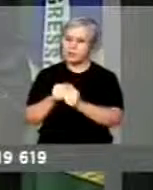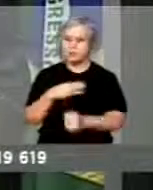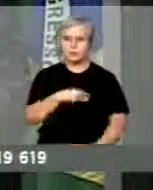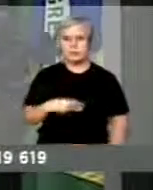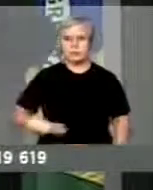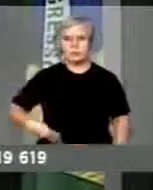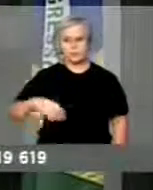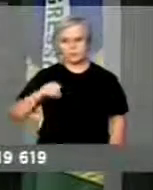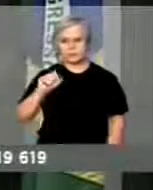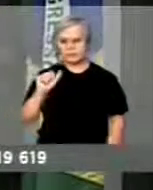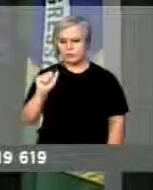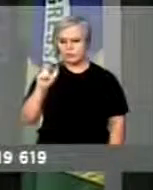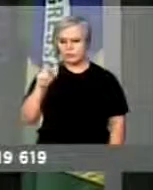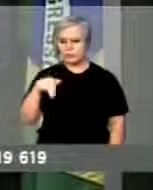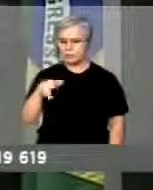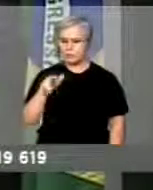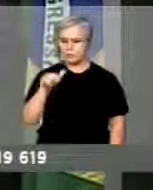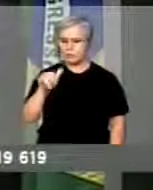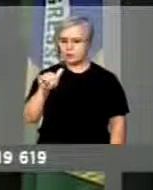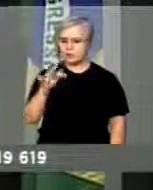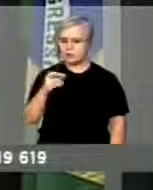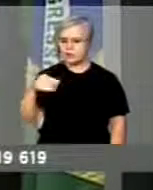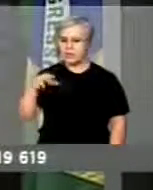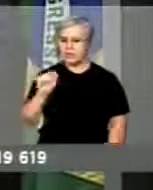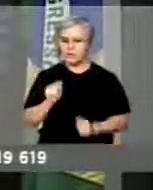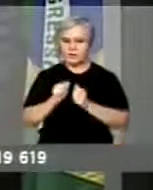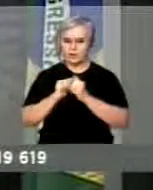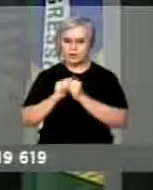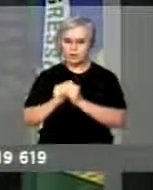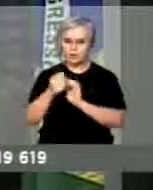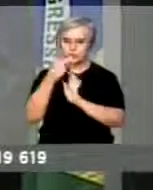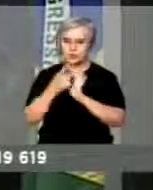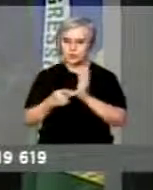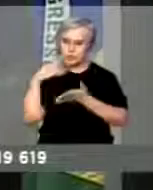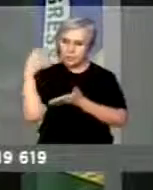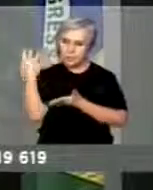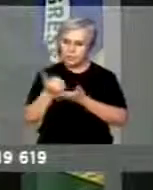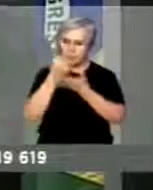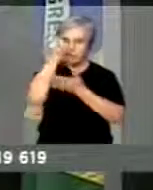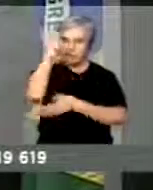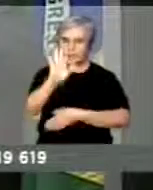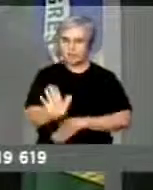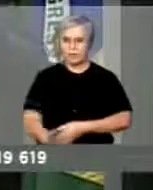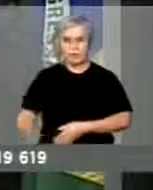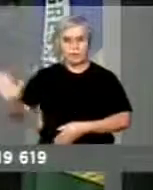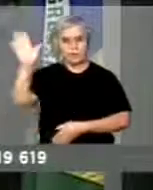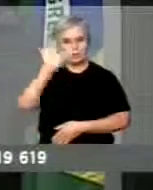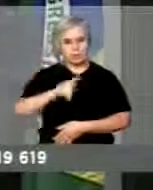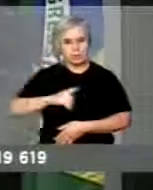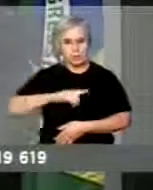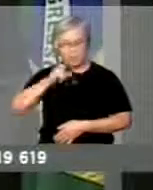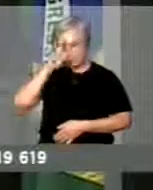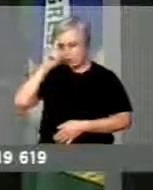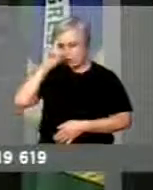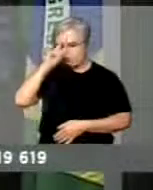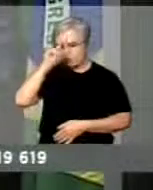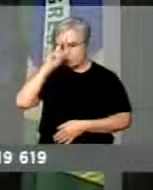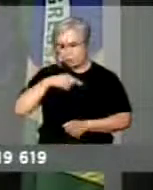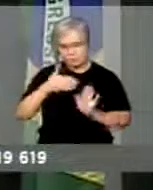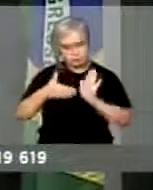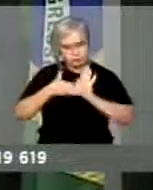Sarney Filho e ao lado do projeto de reconstrução e de salvação nacional que tem diariamente proposto